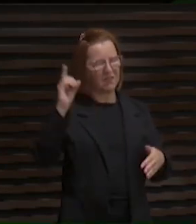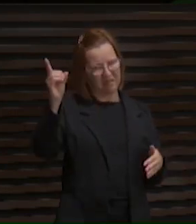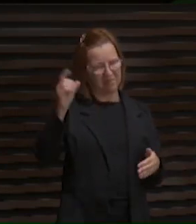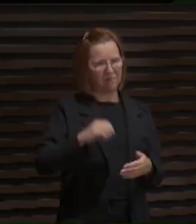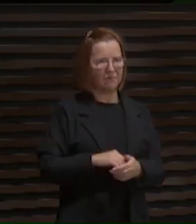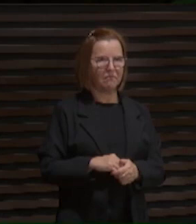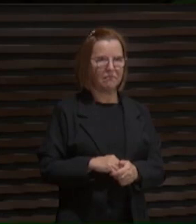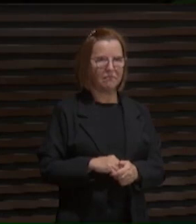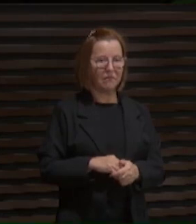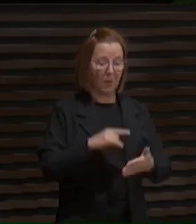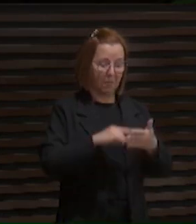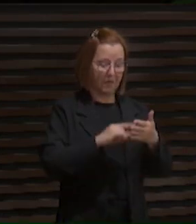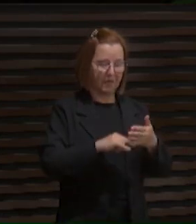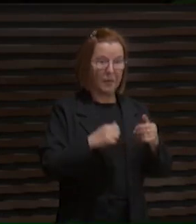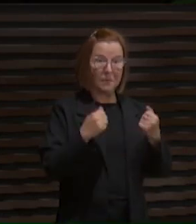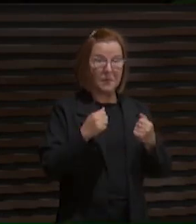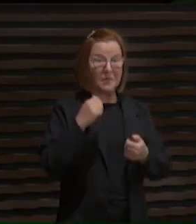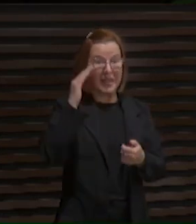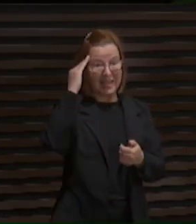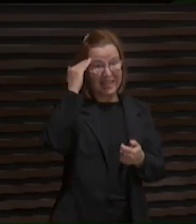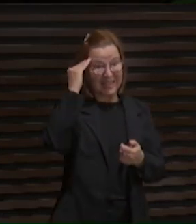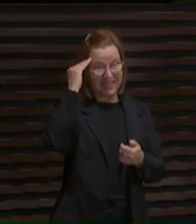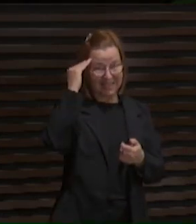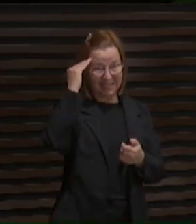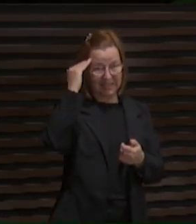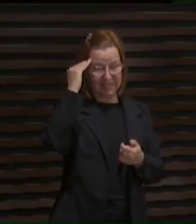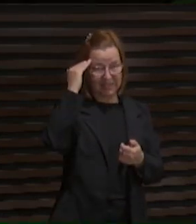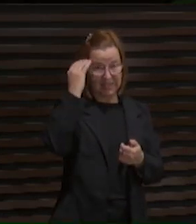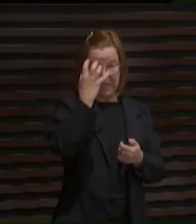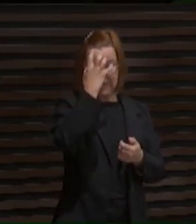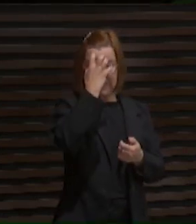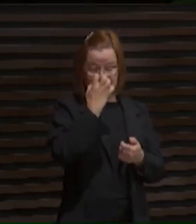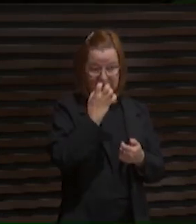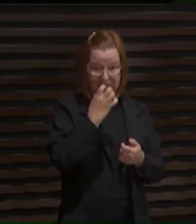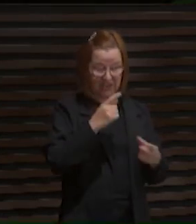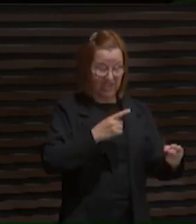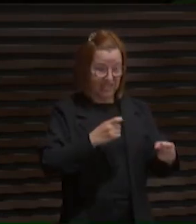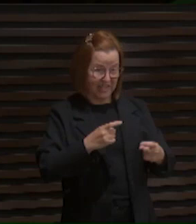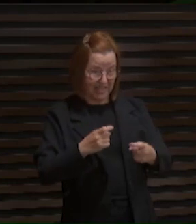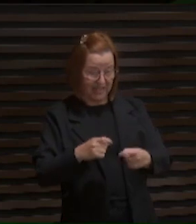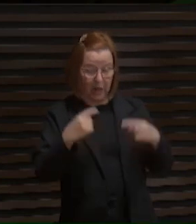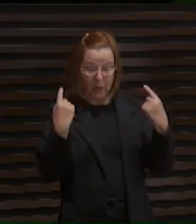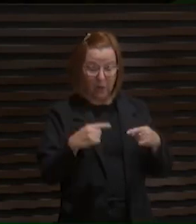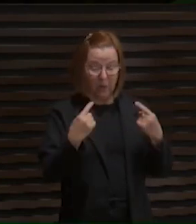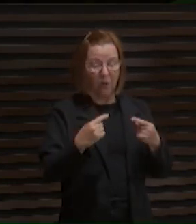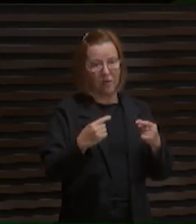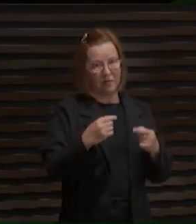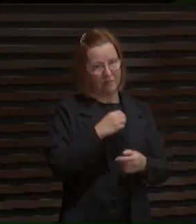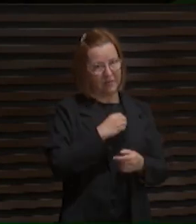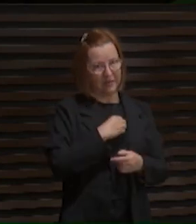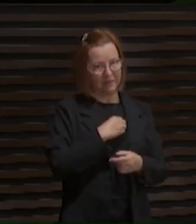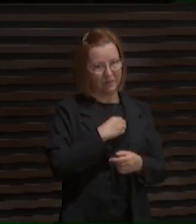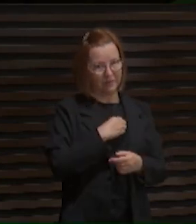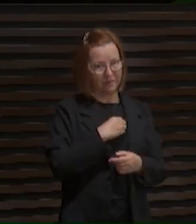Voltando para o boletim, devemos entender, meus irmãos, a seriedade da guerra que estamos enfrentando contra o pecado. Nosso inimigo